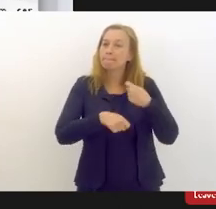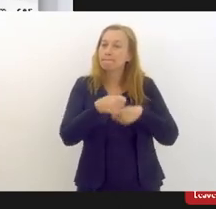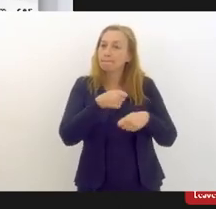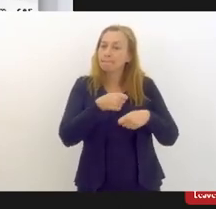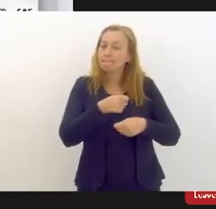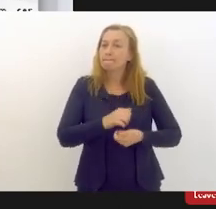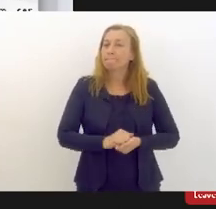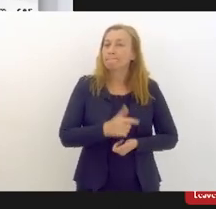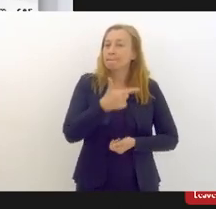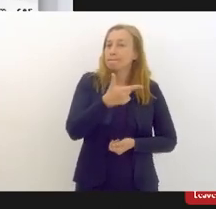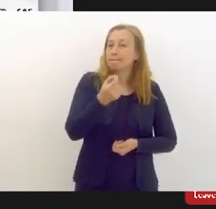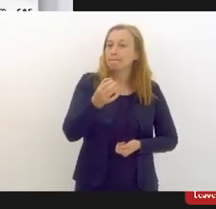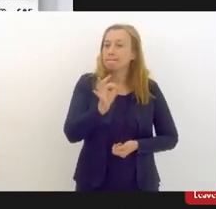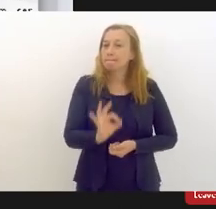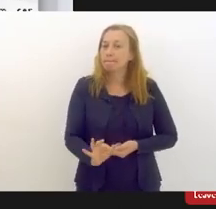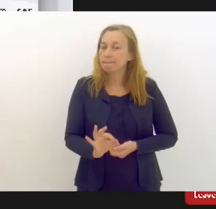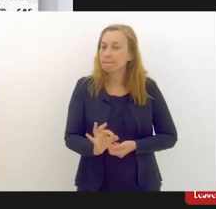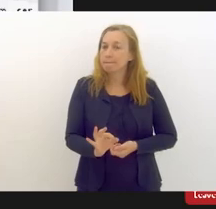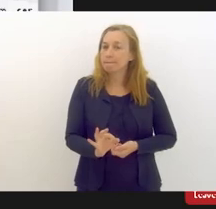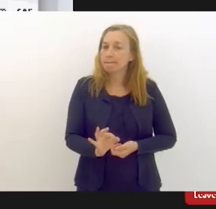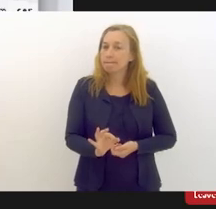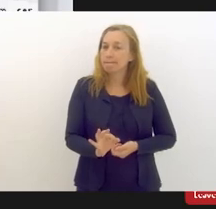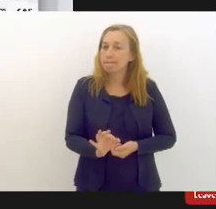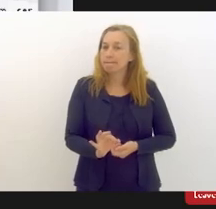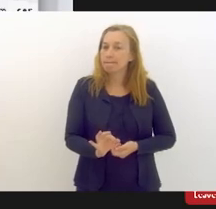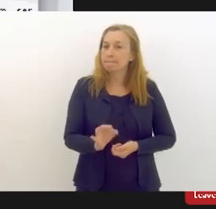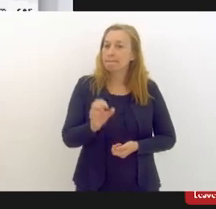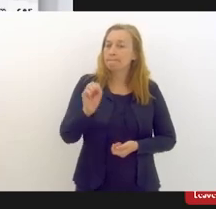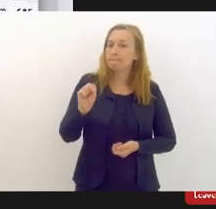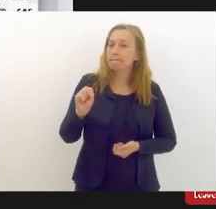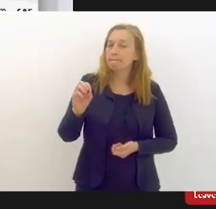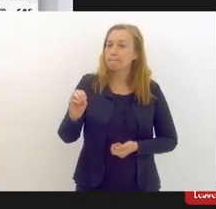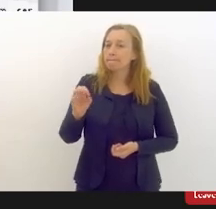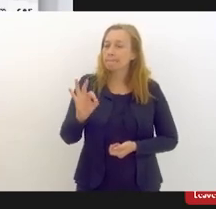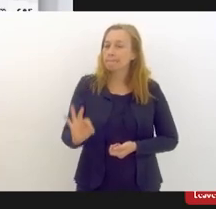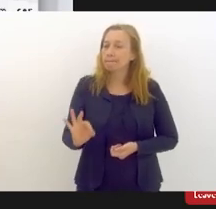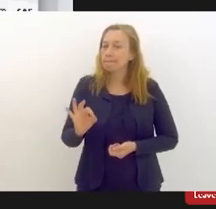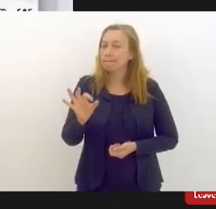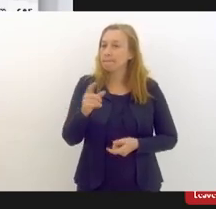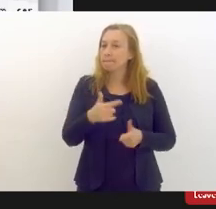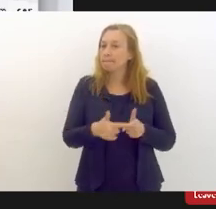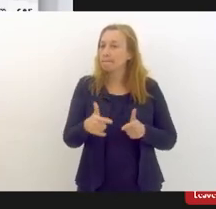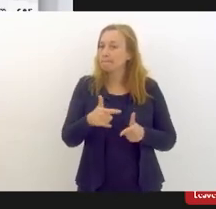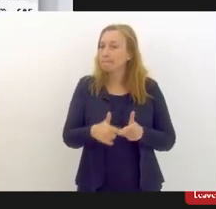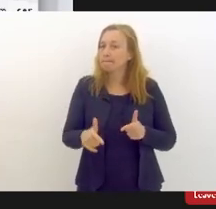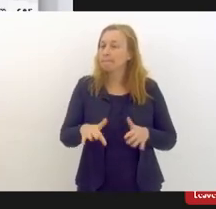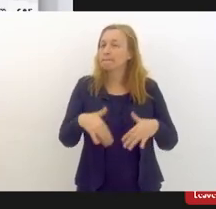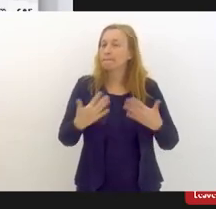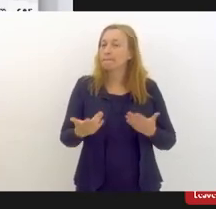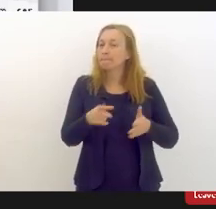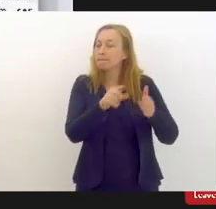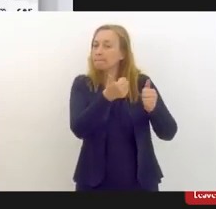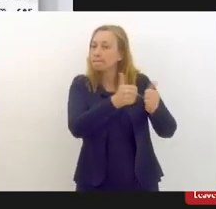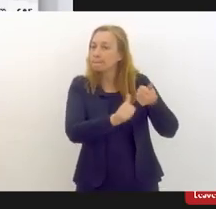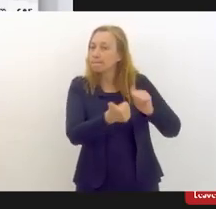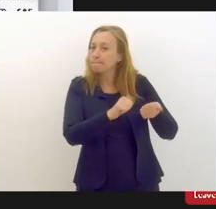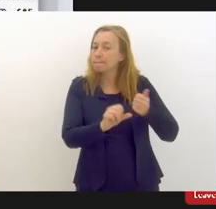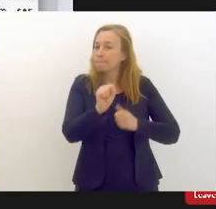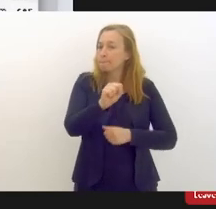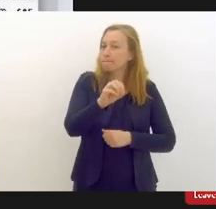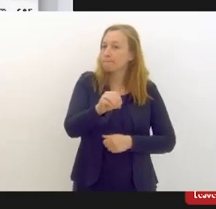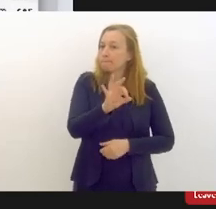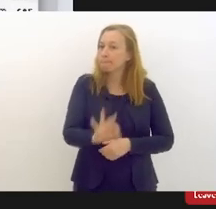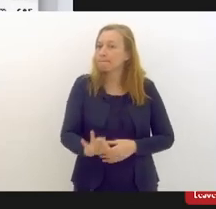que 20% de causa resulta em 80% de problemas. Então, nós temos que avaliar esses 80%